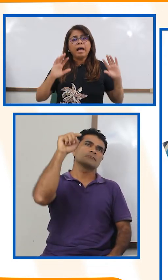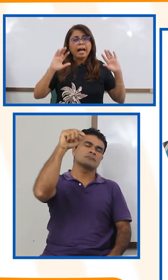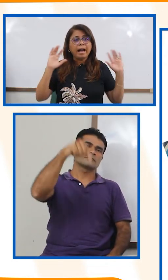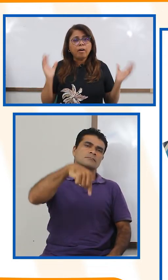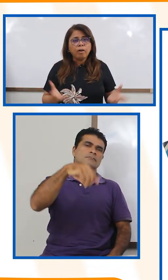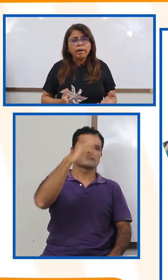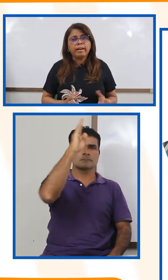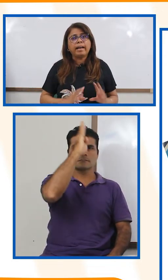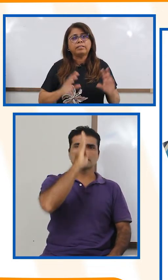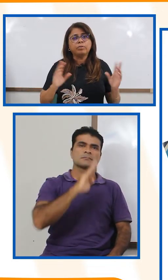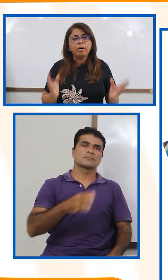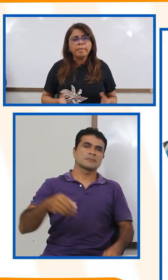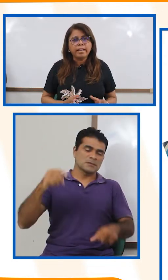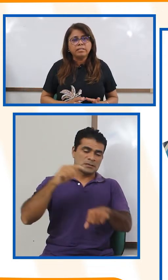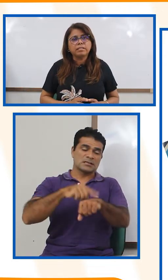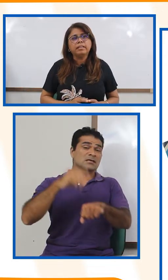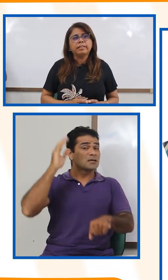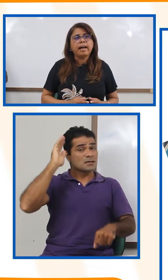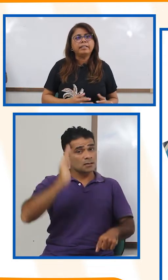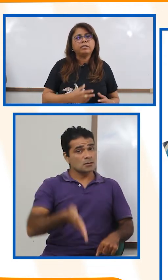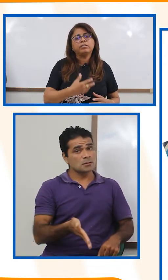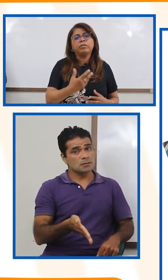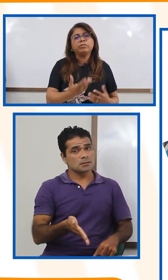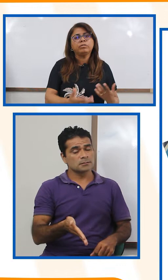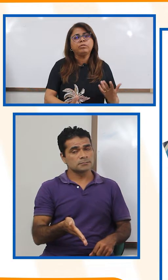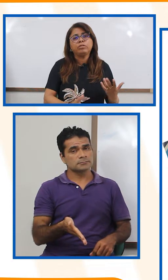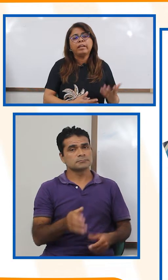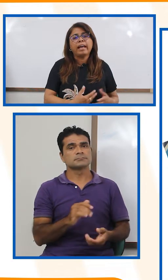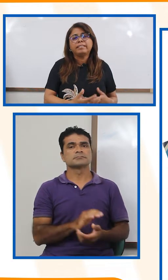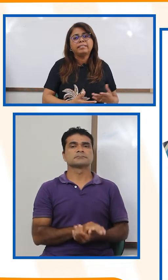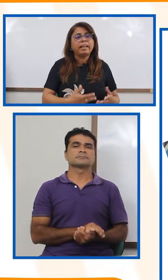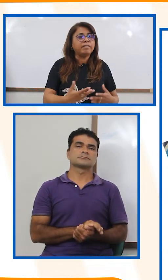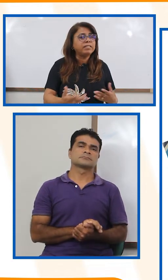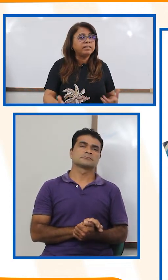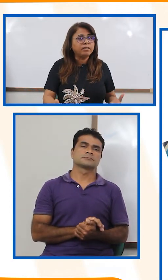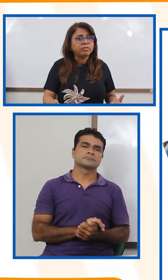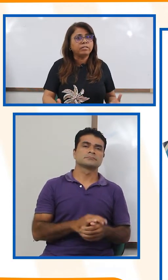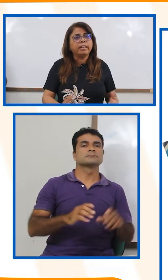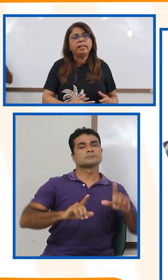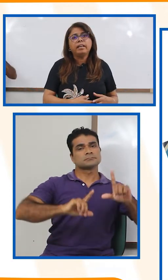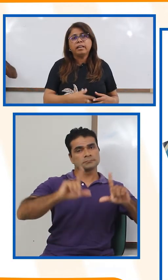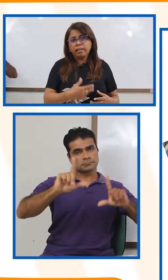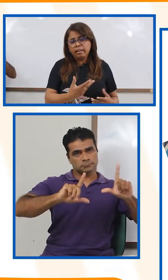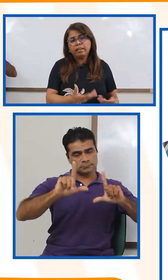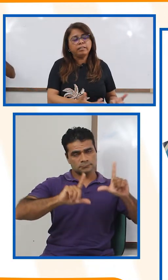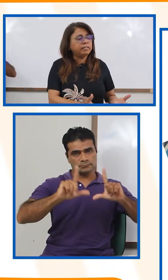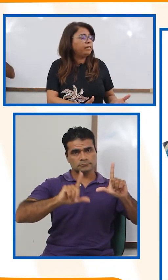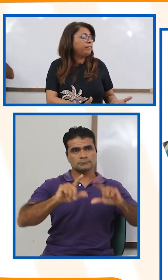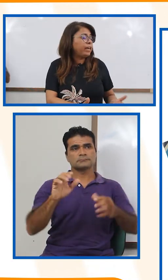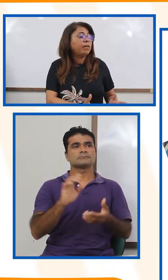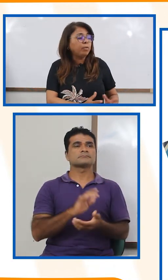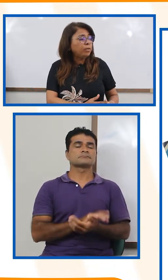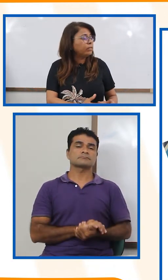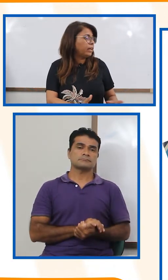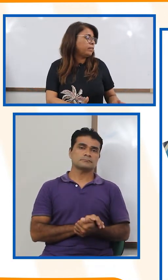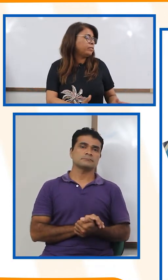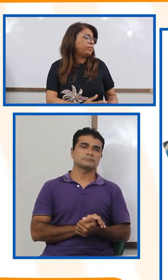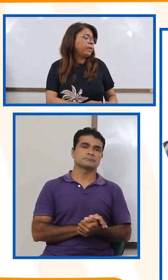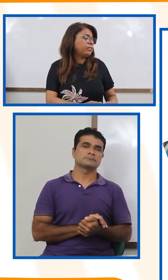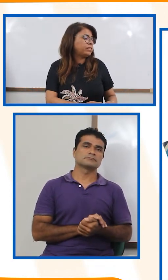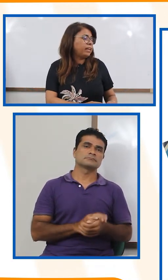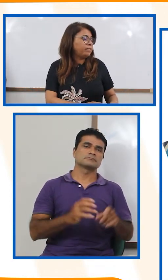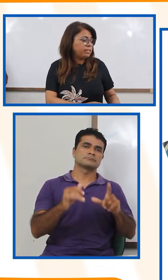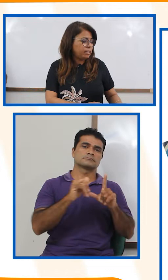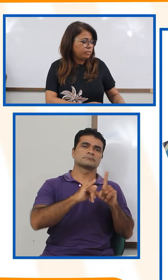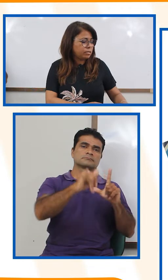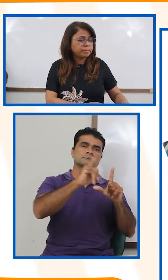acontecendo agora, atualmente, tá? Então são os jornais televisivos, né? Que veiculam, né? Nos